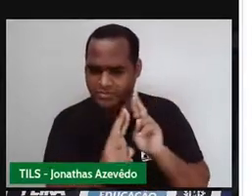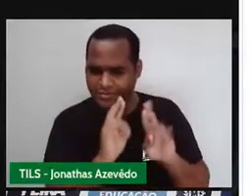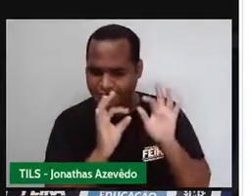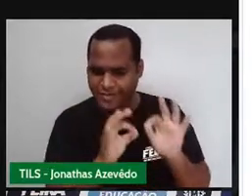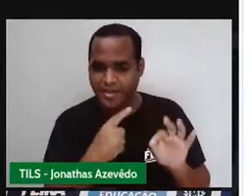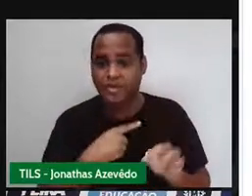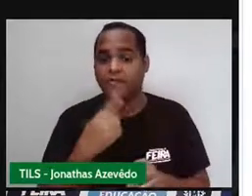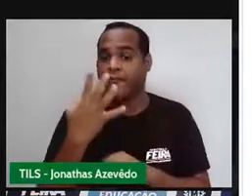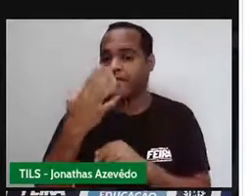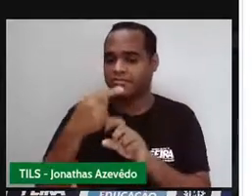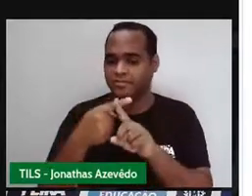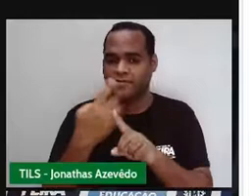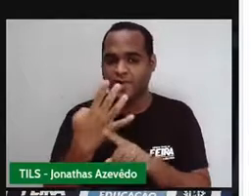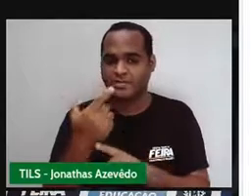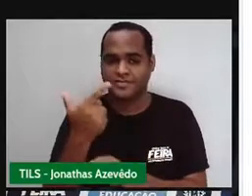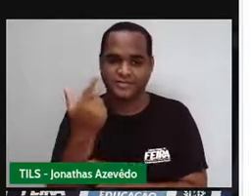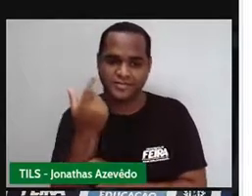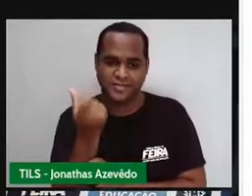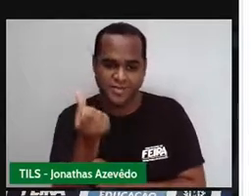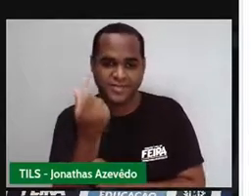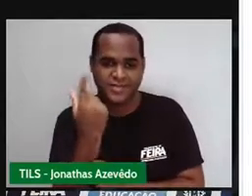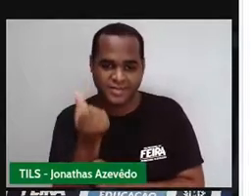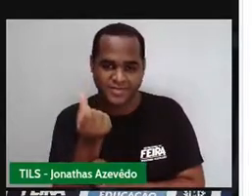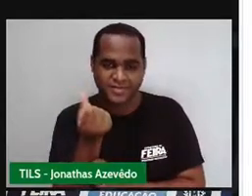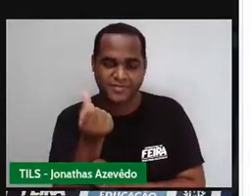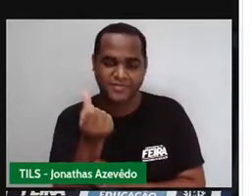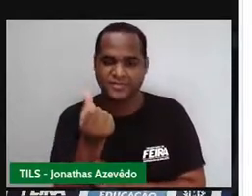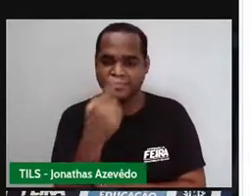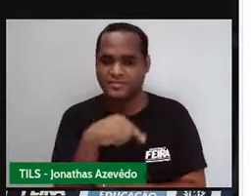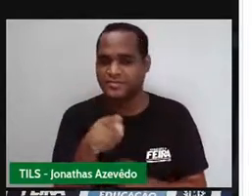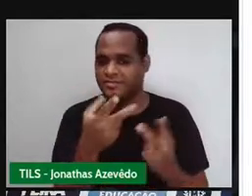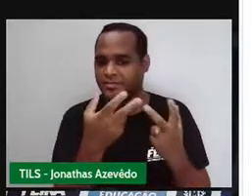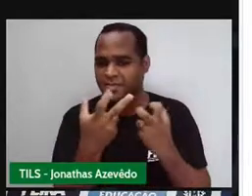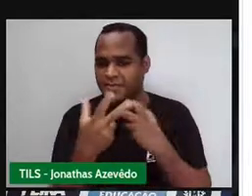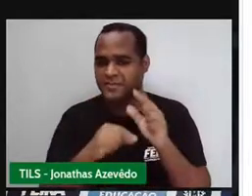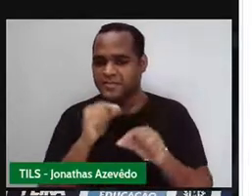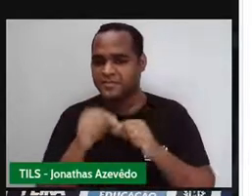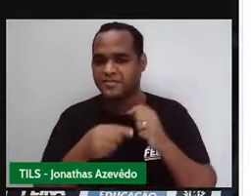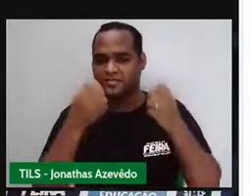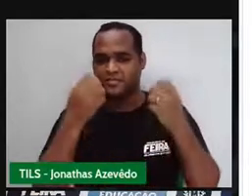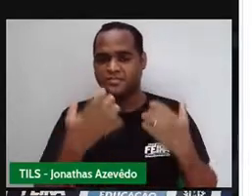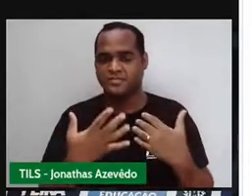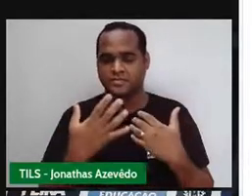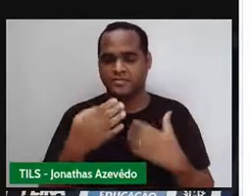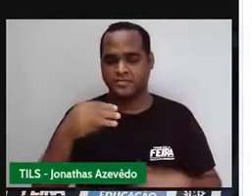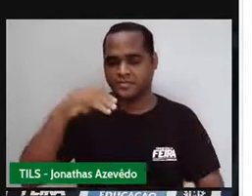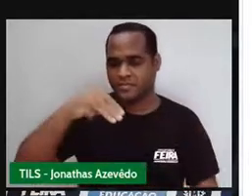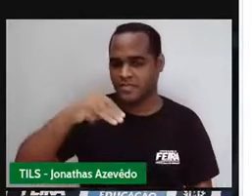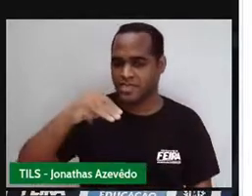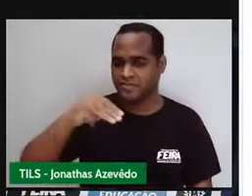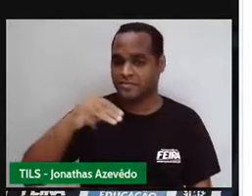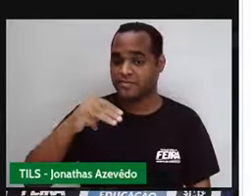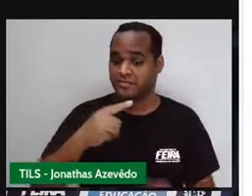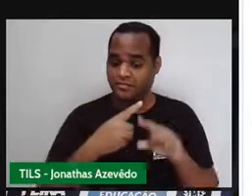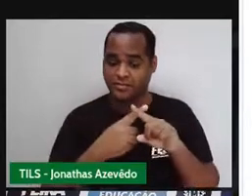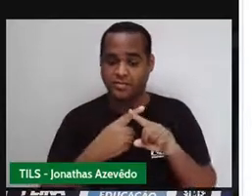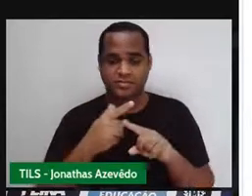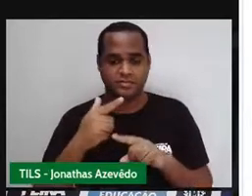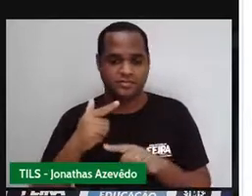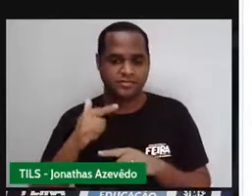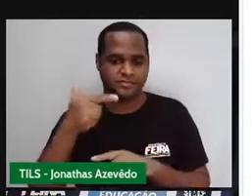4 x 4 16 e a gente acabou de ver e metros x metros é